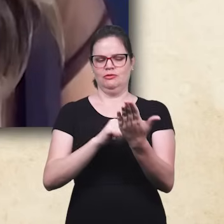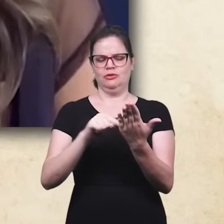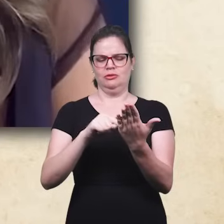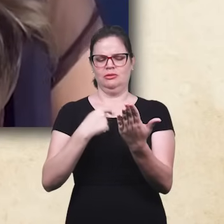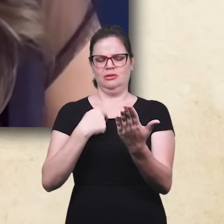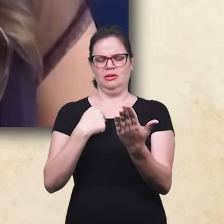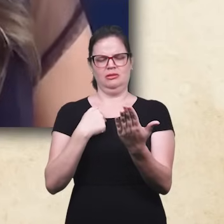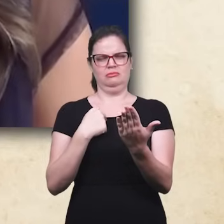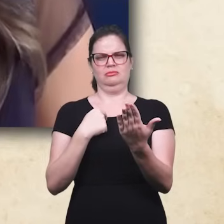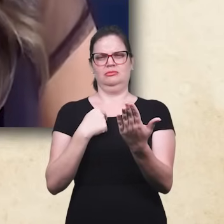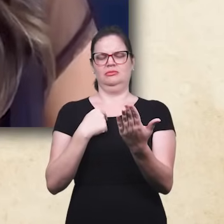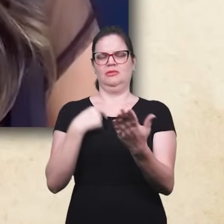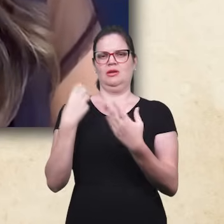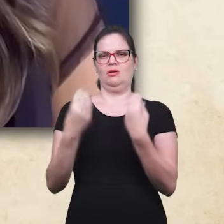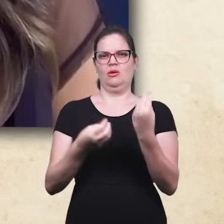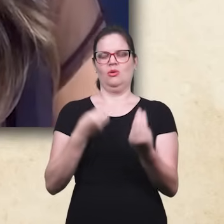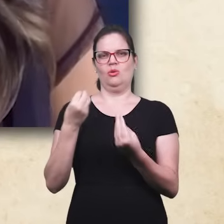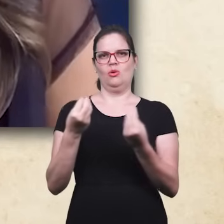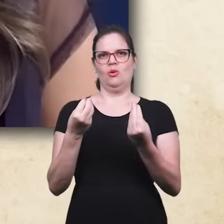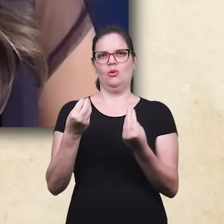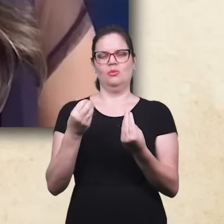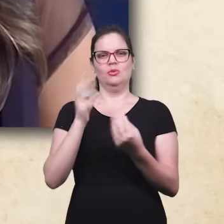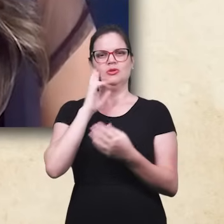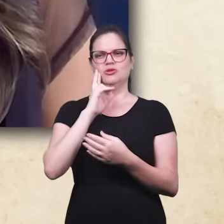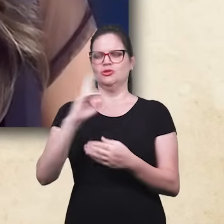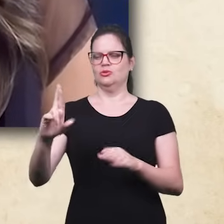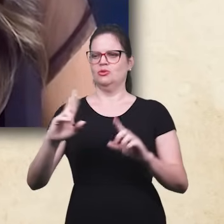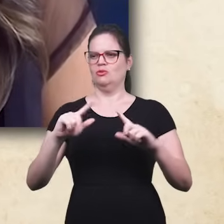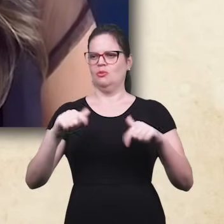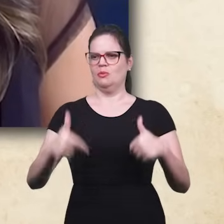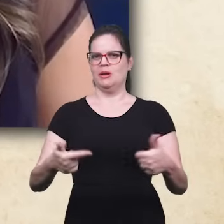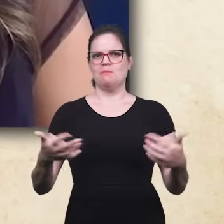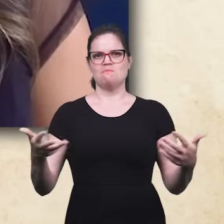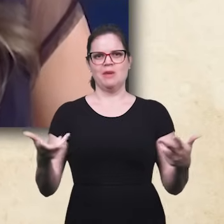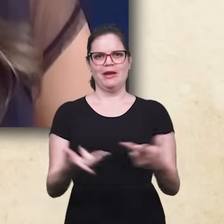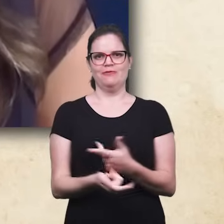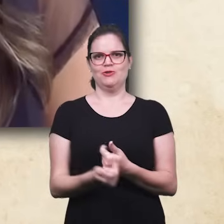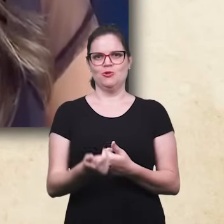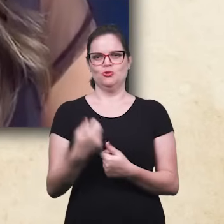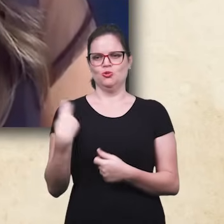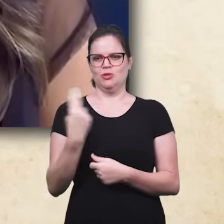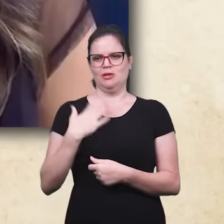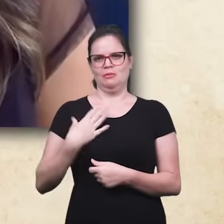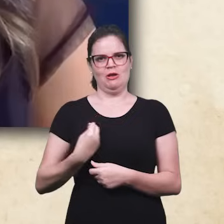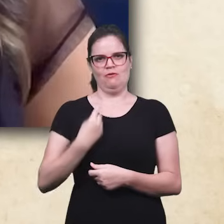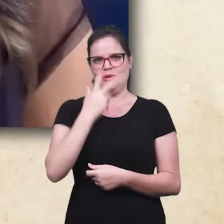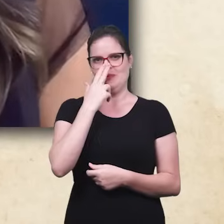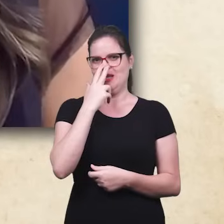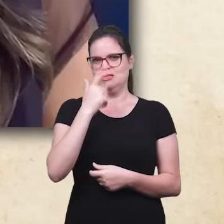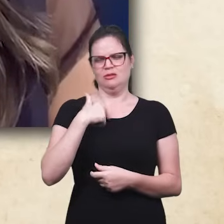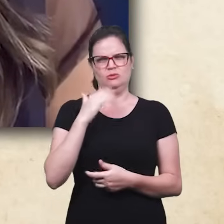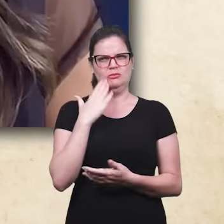não cria que o Senhor poderia fazer algo tão maravilhoso por meio da minha vida.